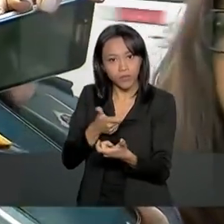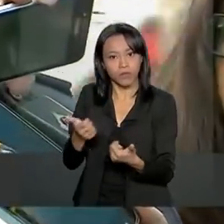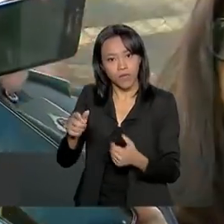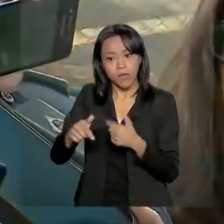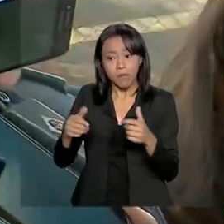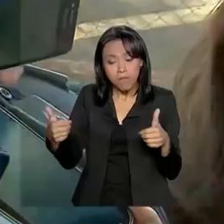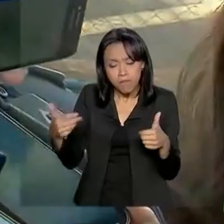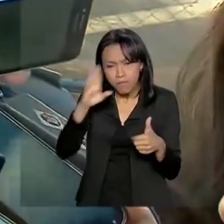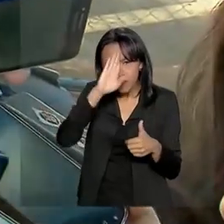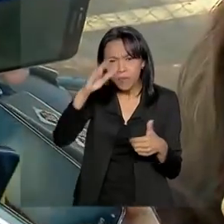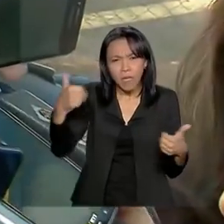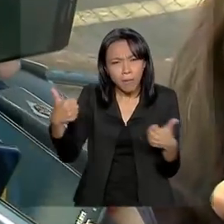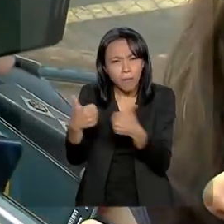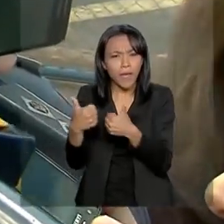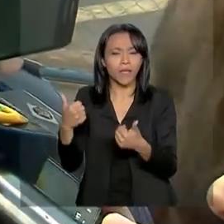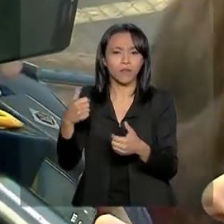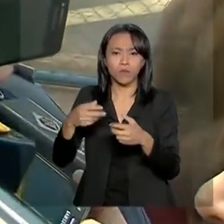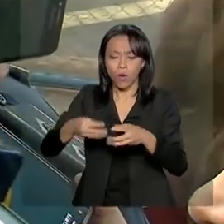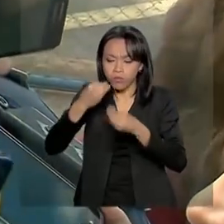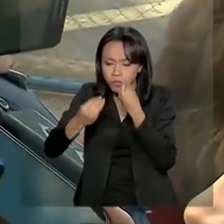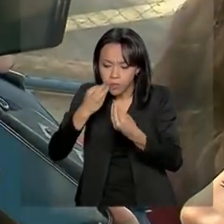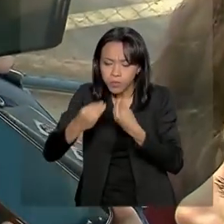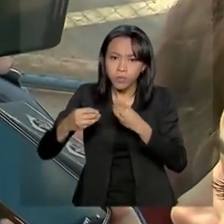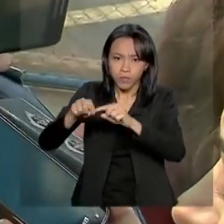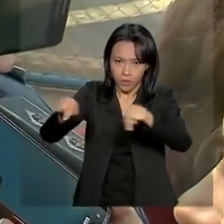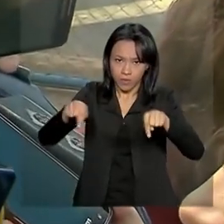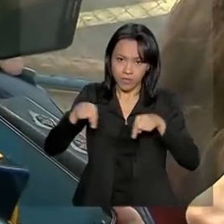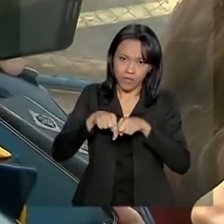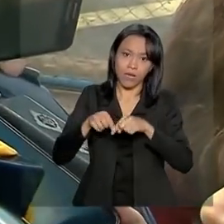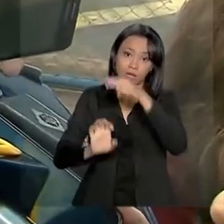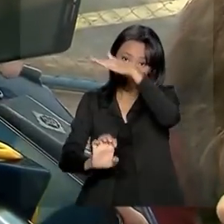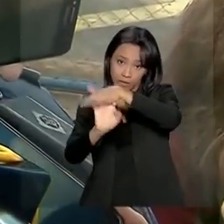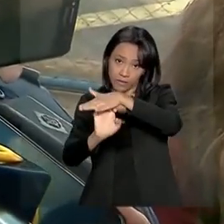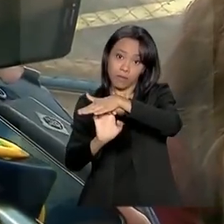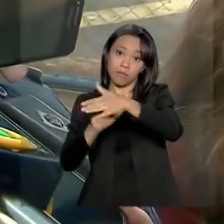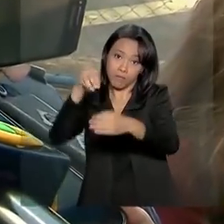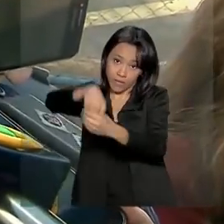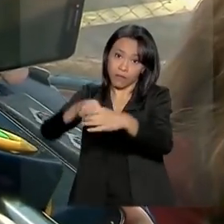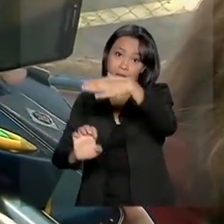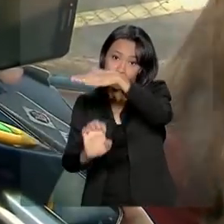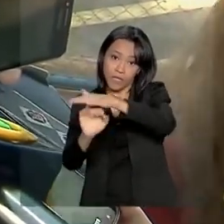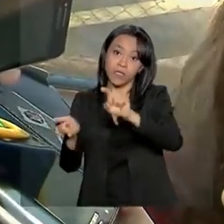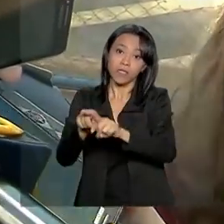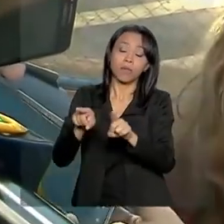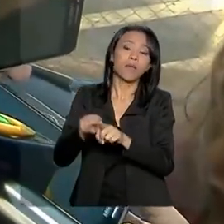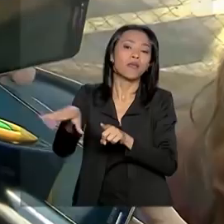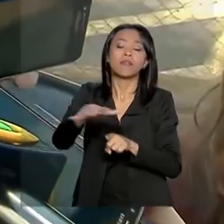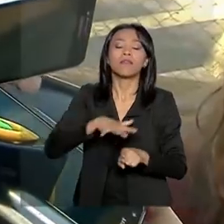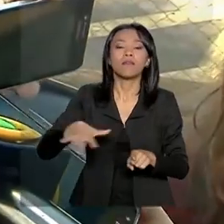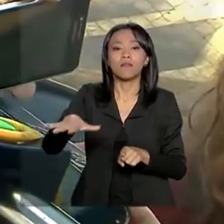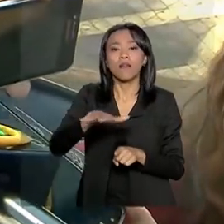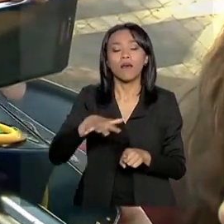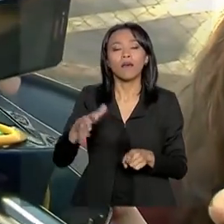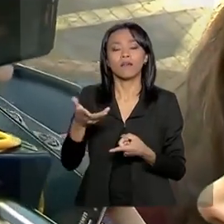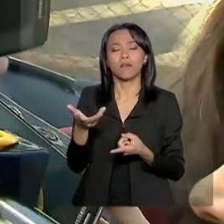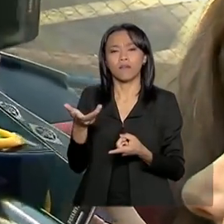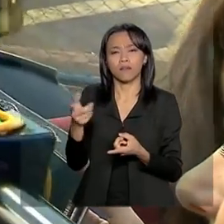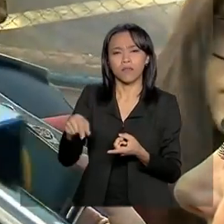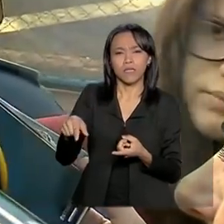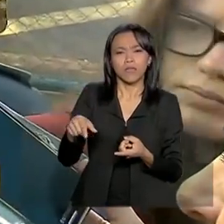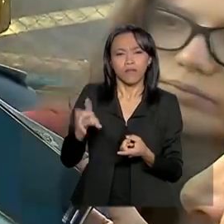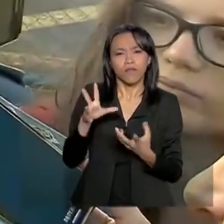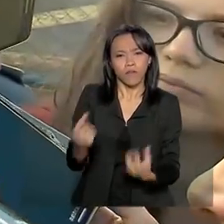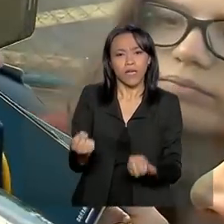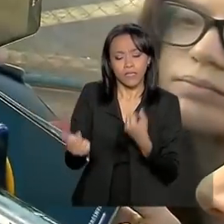à área administrativa, à área do refeitório. Então, antes do pontilhão, acima do pontilhão ali que foi colapsado pela onda de lama, a gente